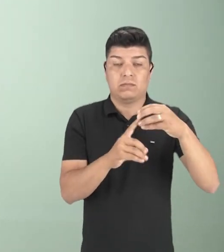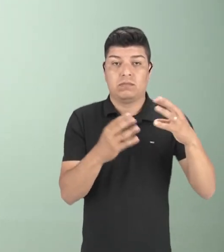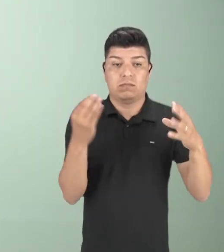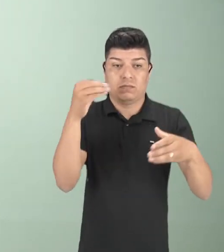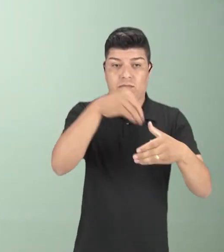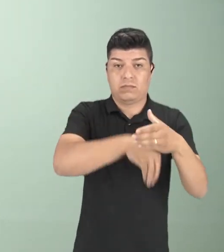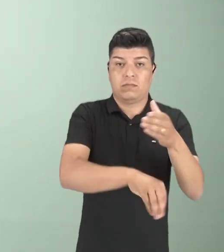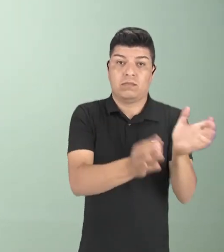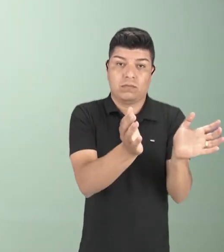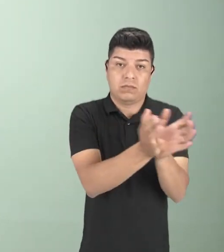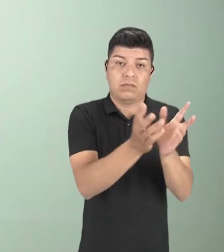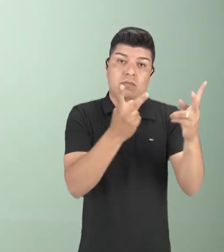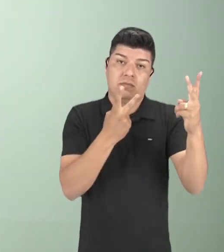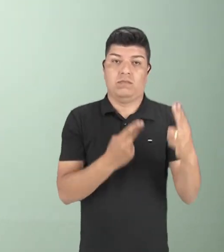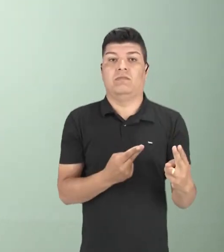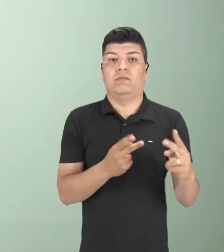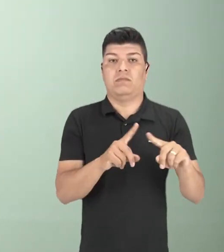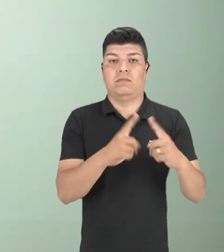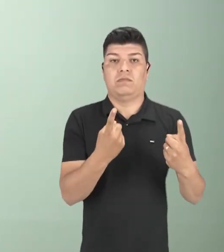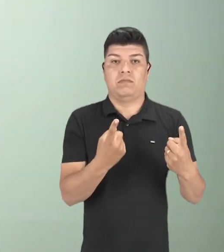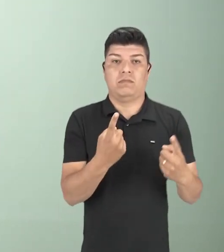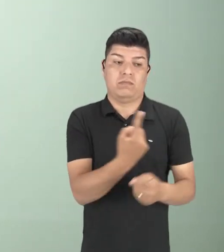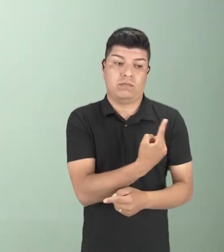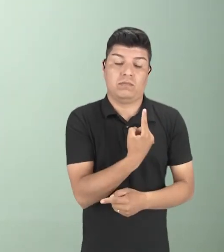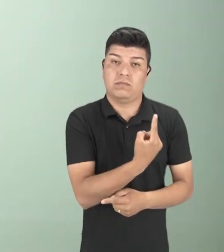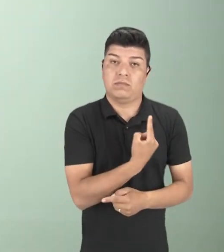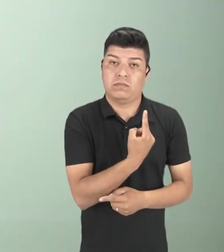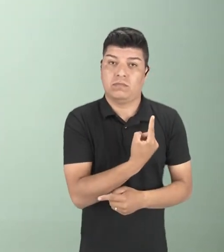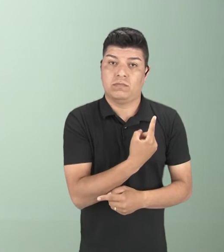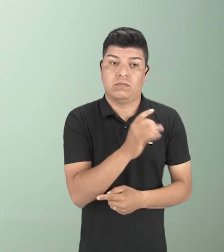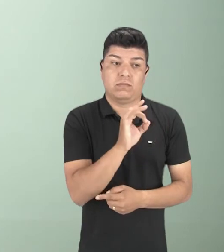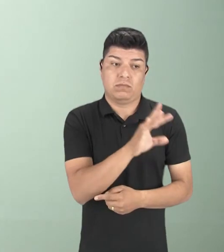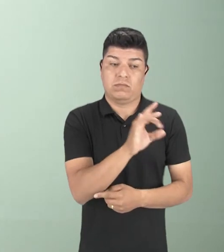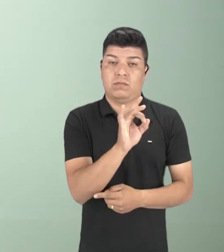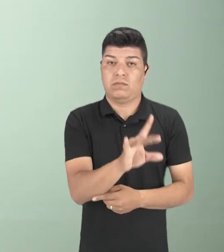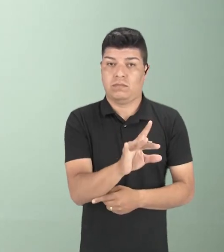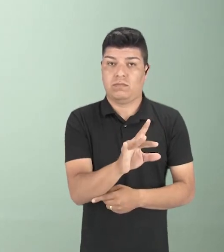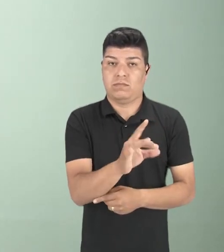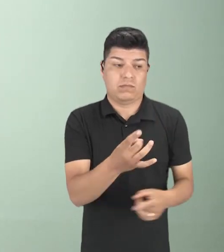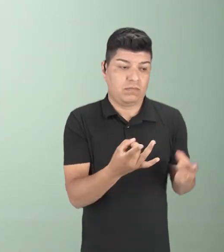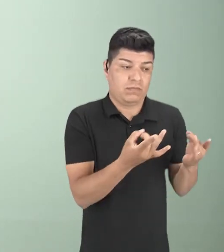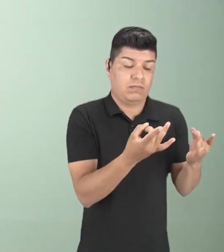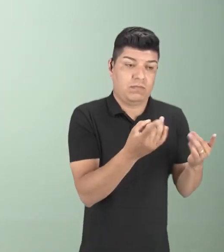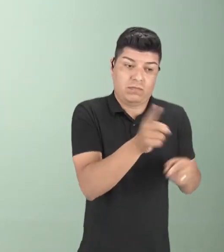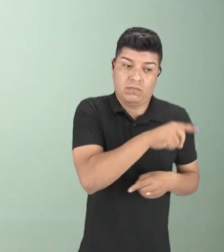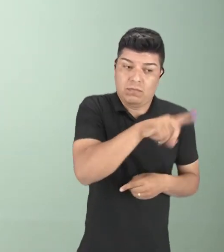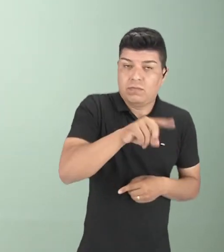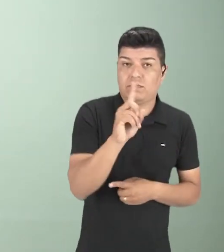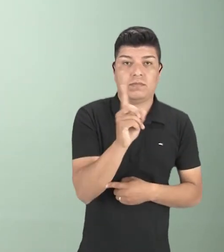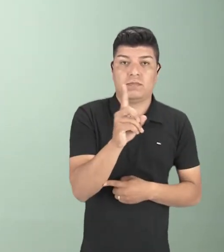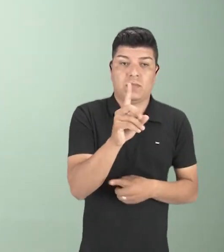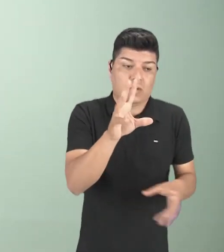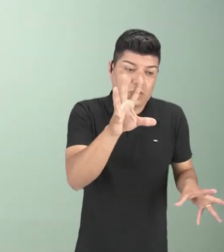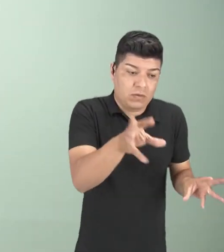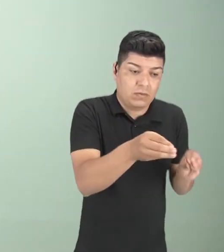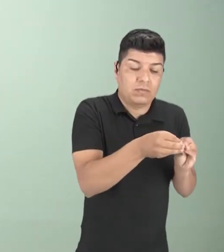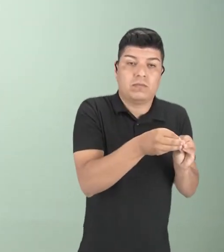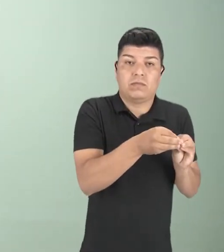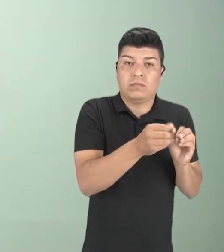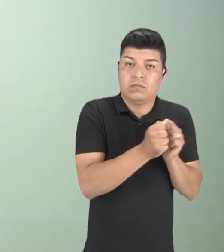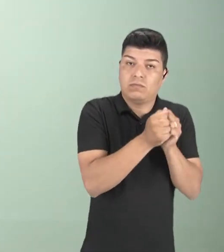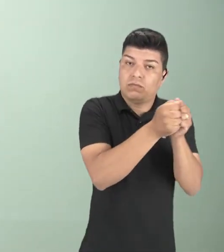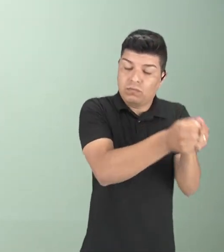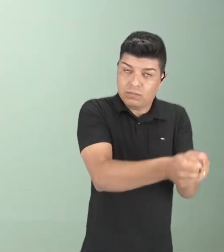dentro do mesmo grupo. Mas eles são dependentes, então eu não vou eliminar esses fatores, eu vou juntar os fatores, tá?